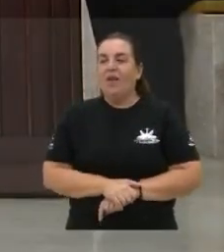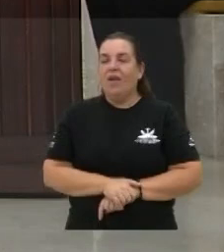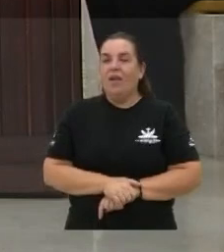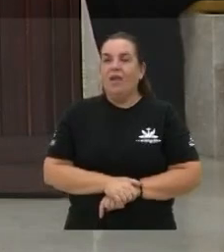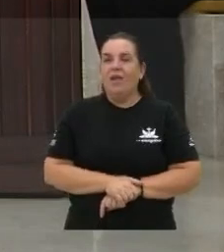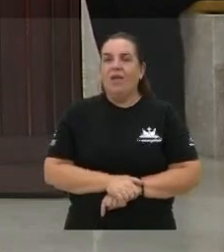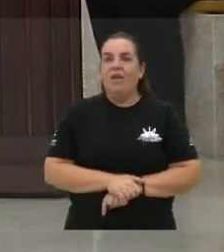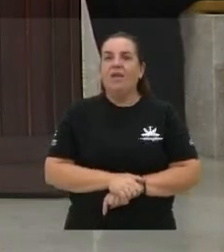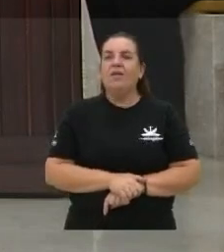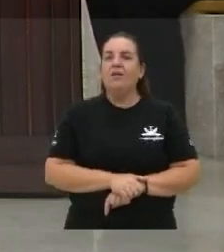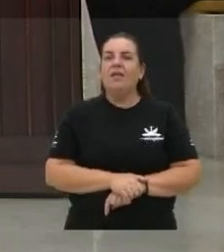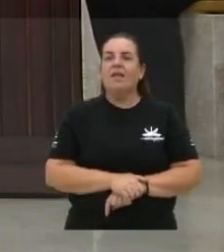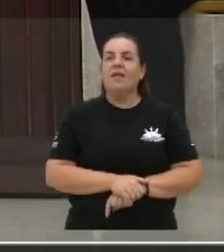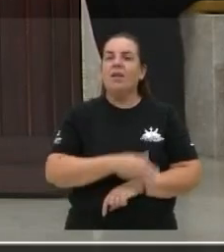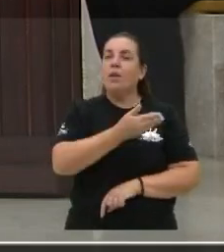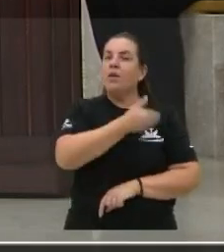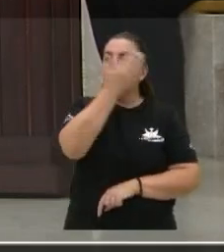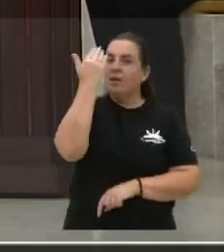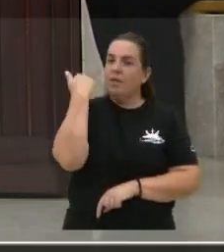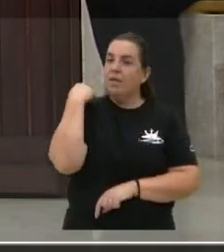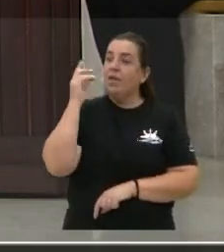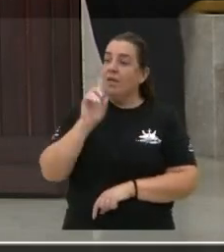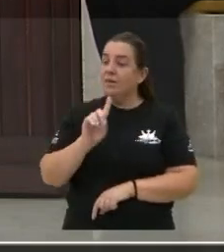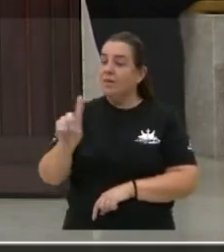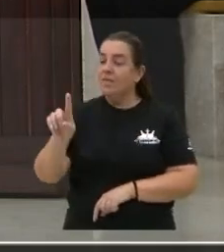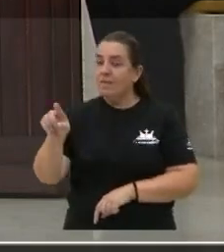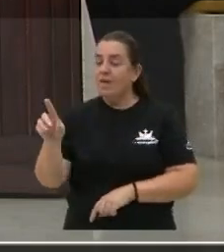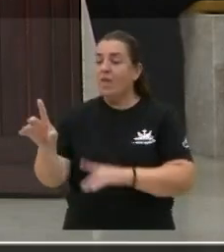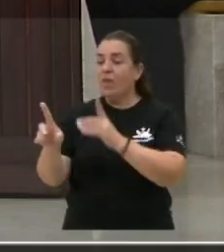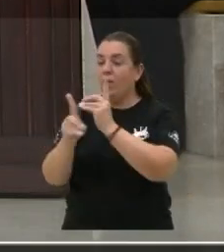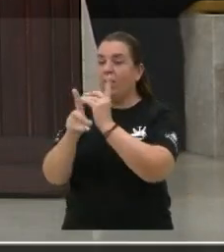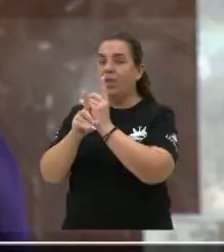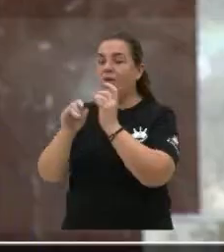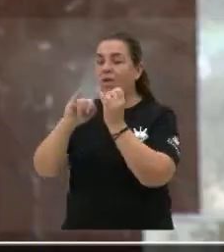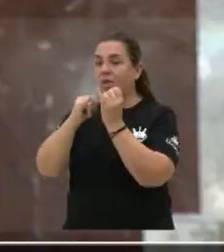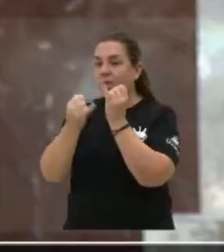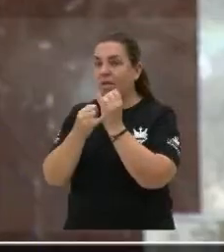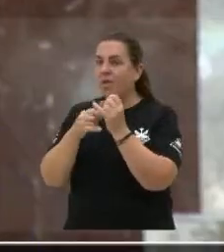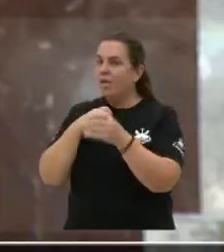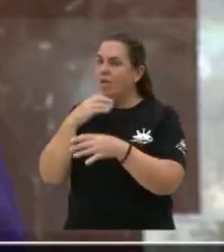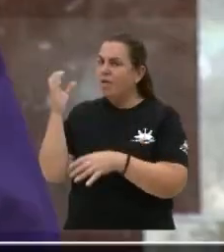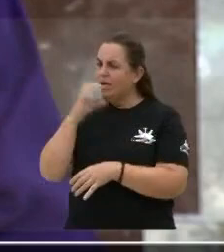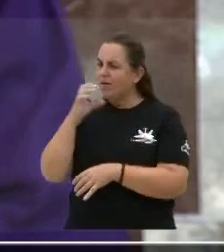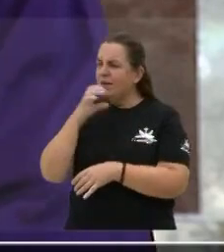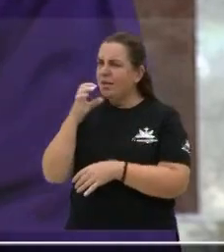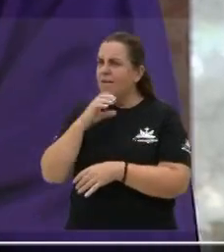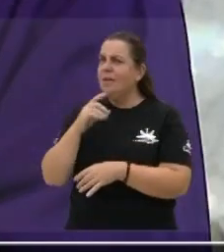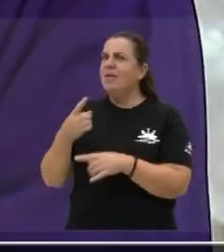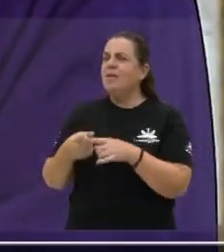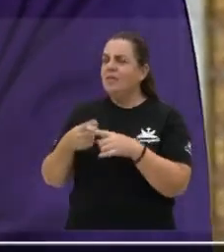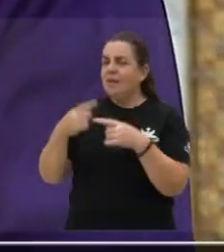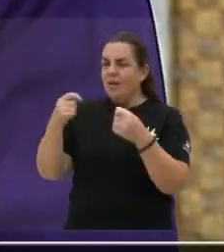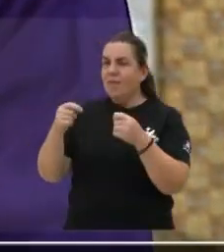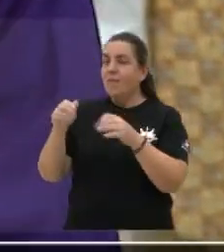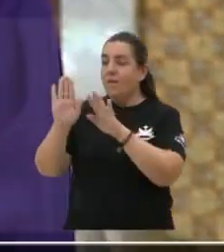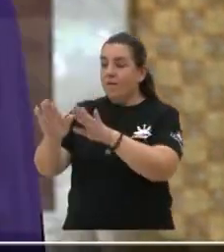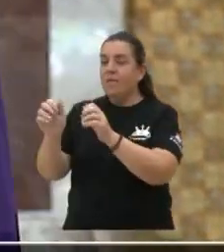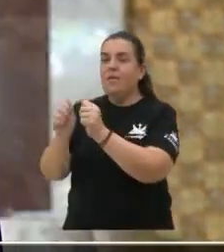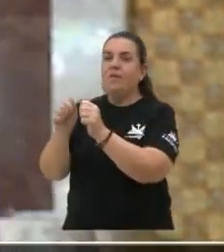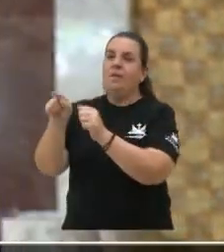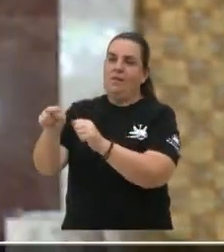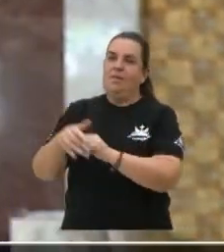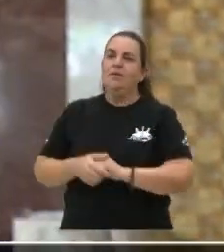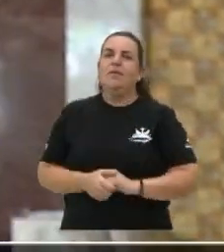Maria corre para Isabel. São as mais variadas razões, mas uma